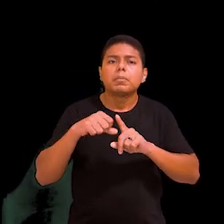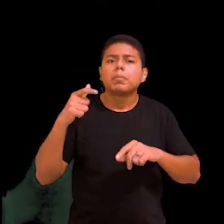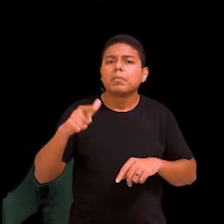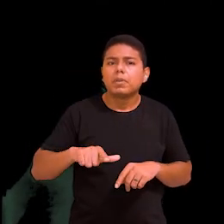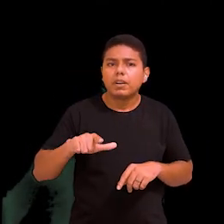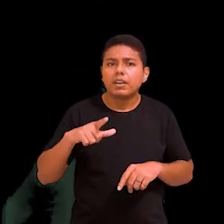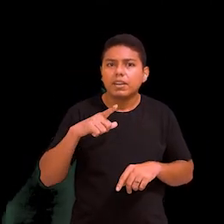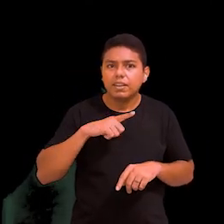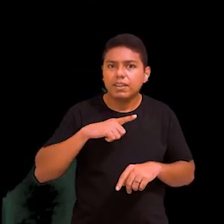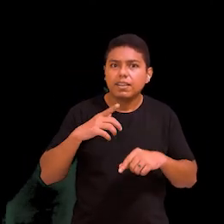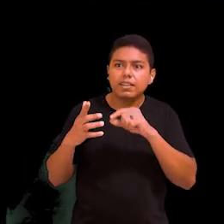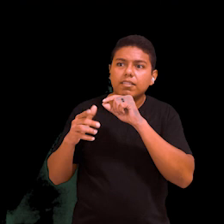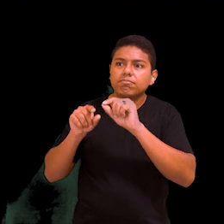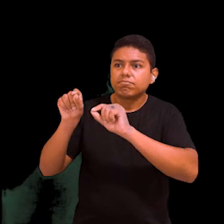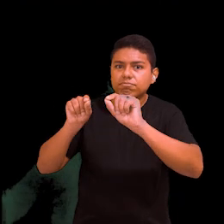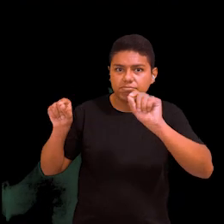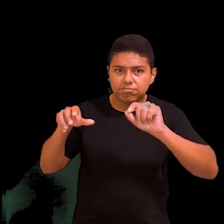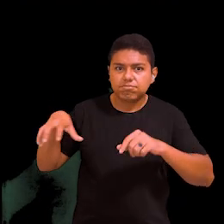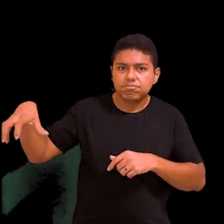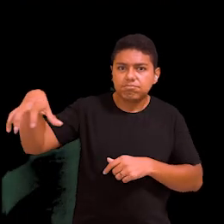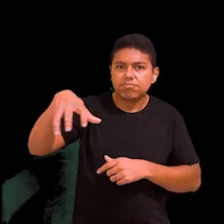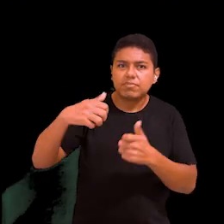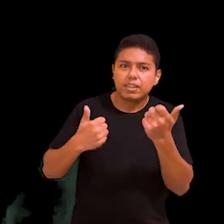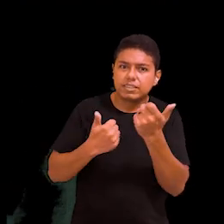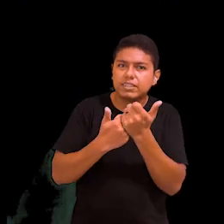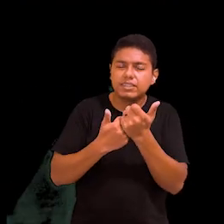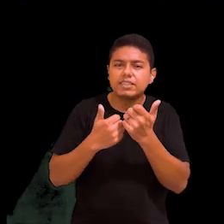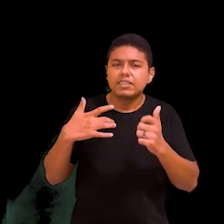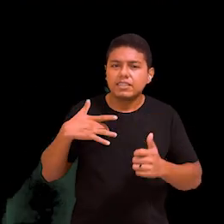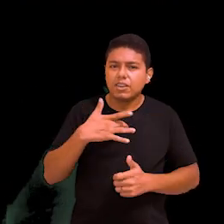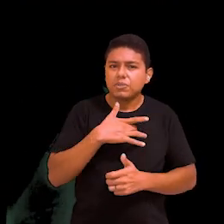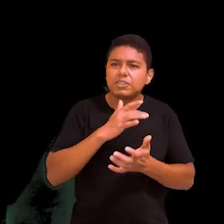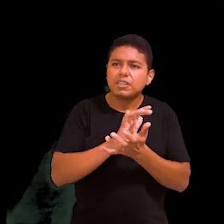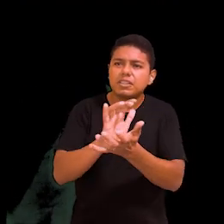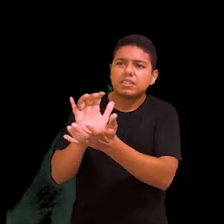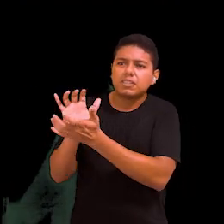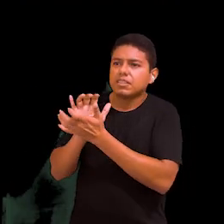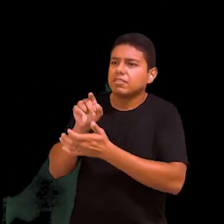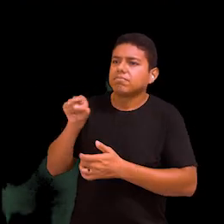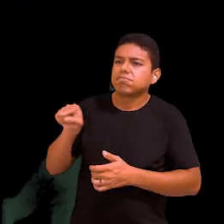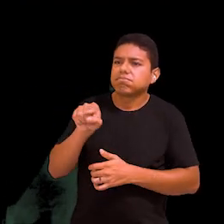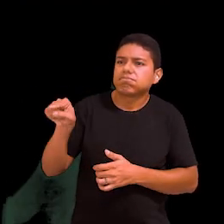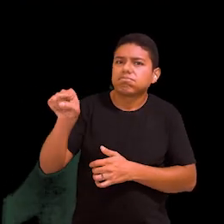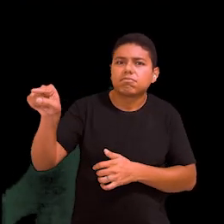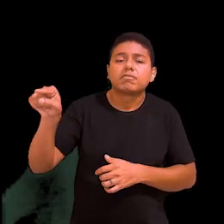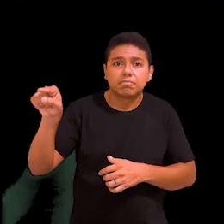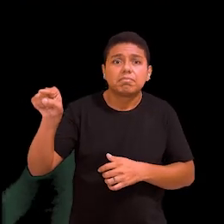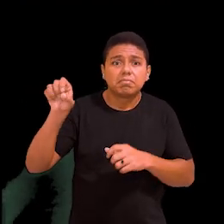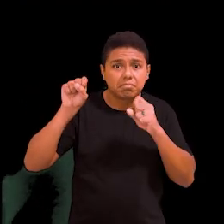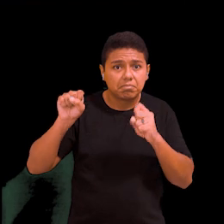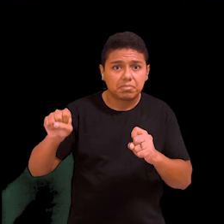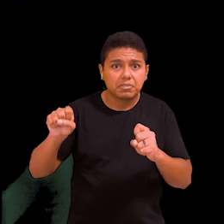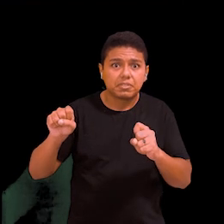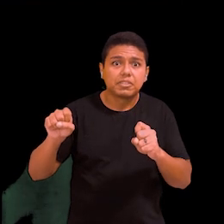social, além de utilizar os recursos das redes de assistência à saúde e intersetoriais